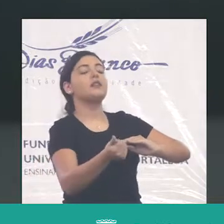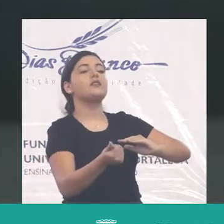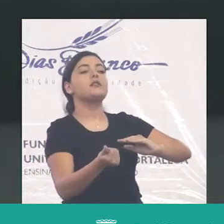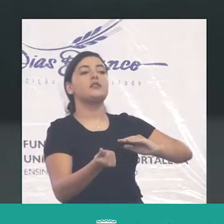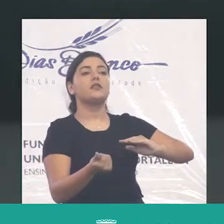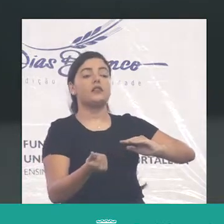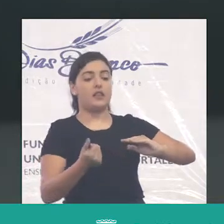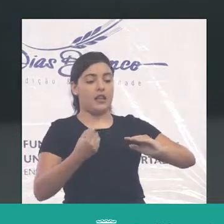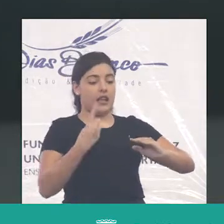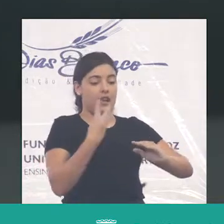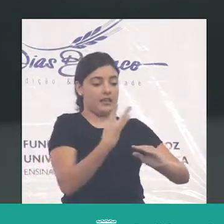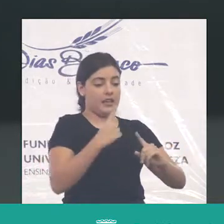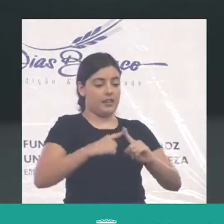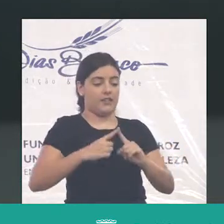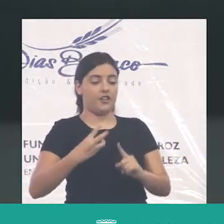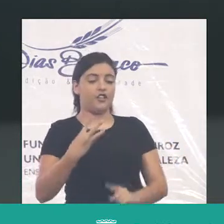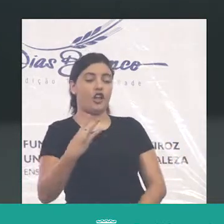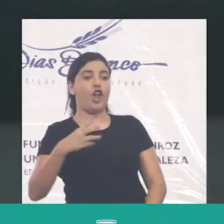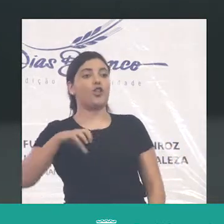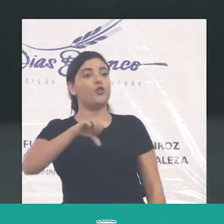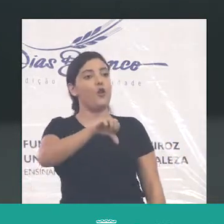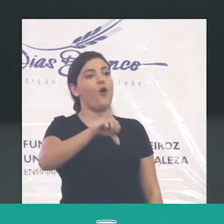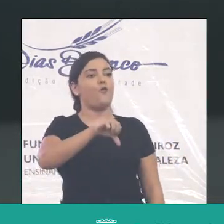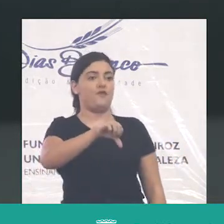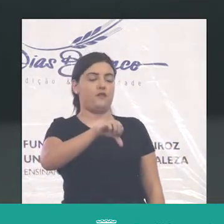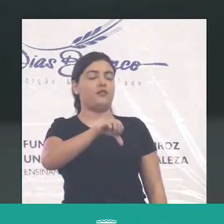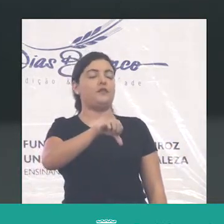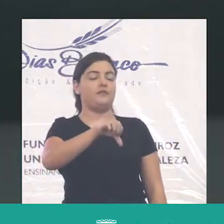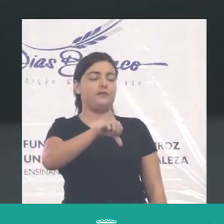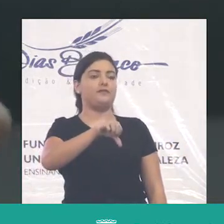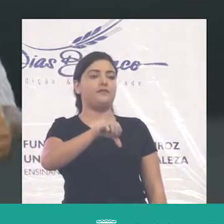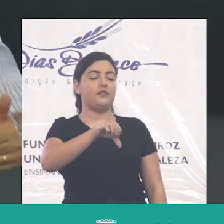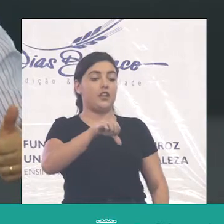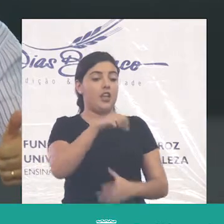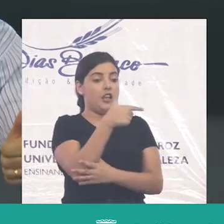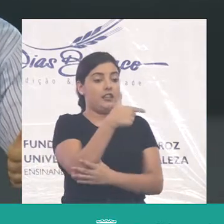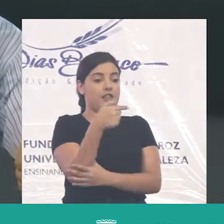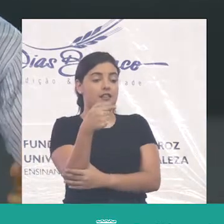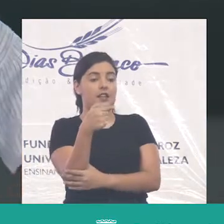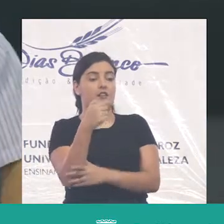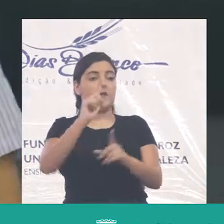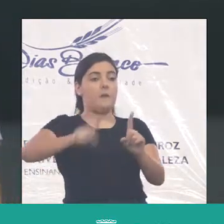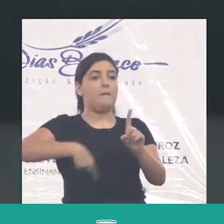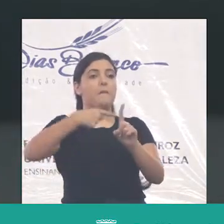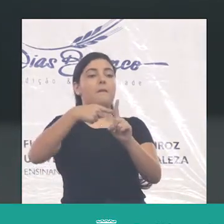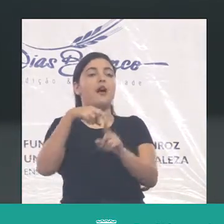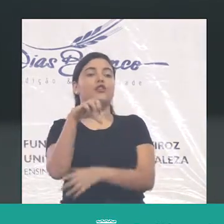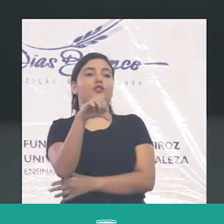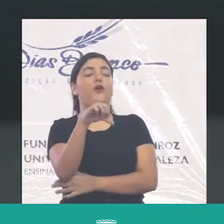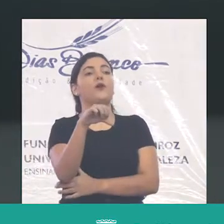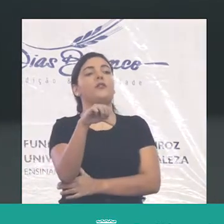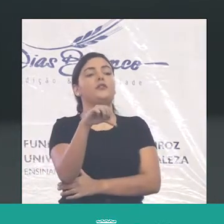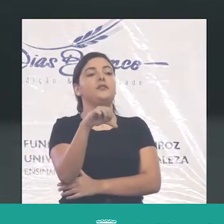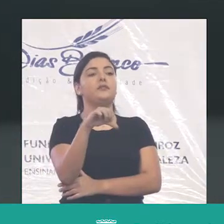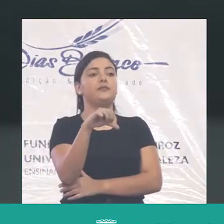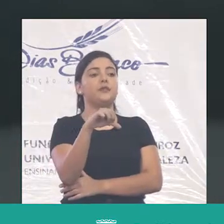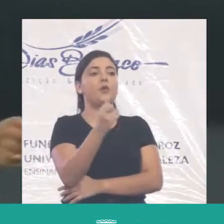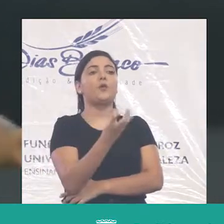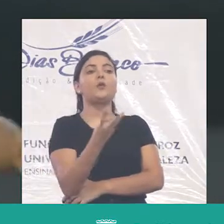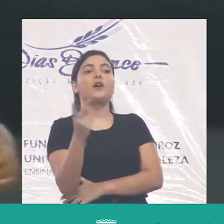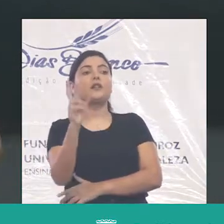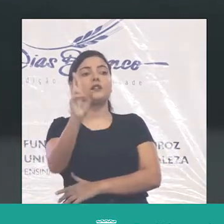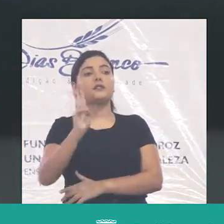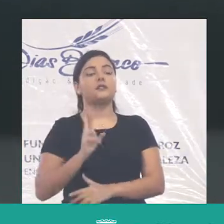figura? 3 vezes 3, que vai dar 9 embaixo. 17, que eu tinha antes, com mais essas 9 que estão lá embaixo, vai dar